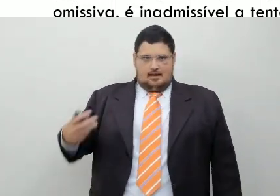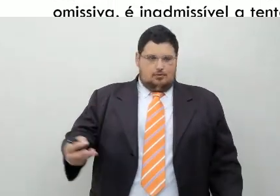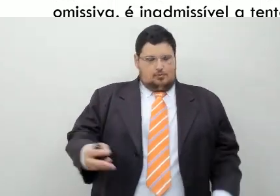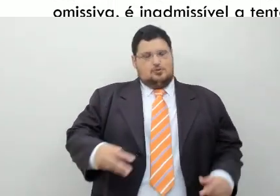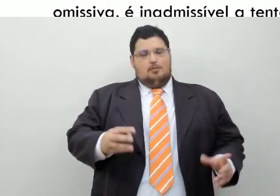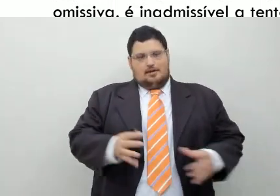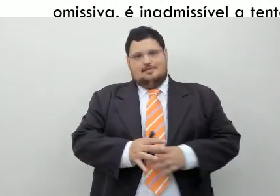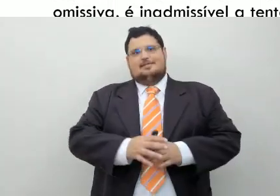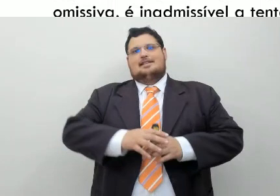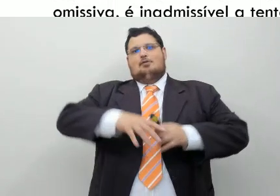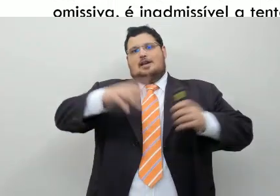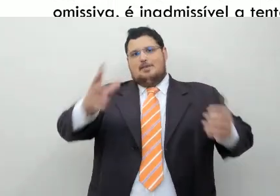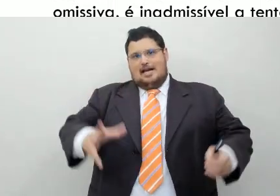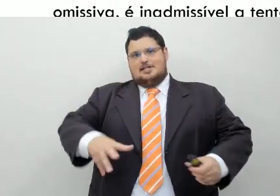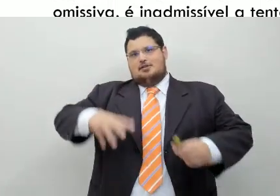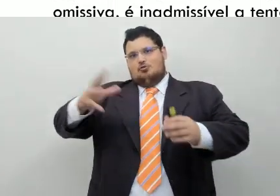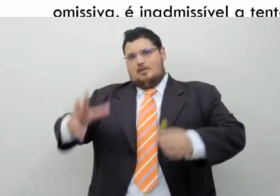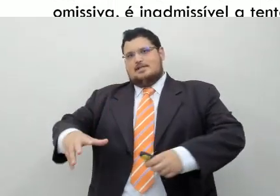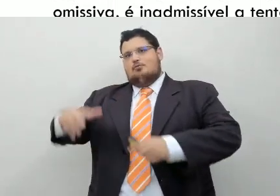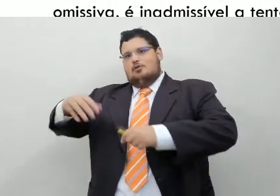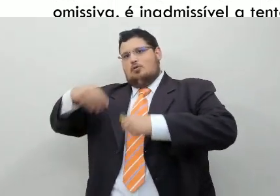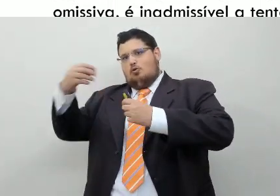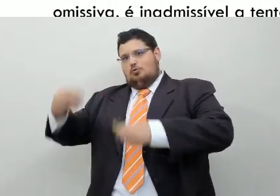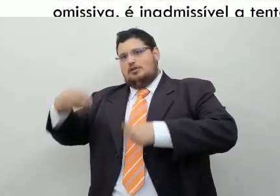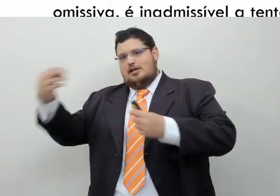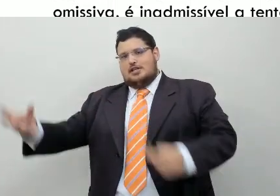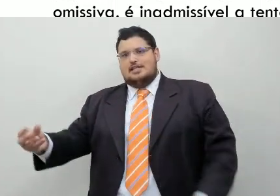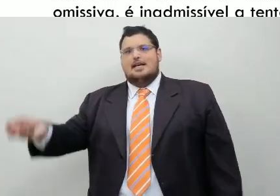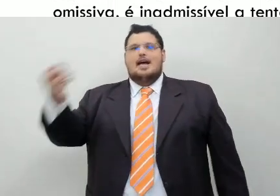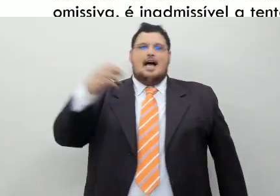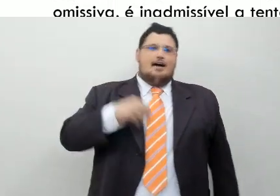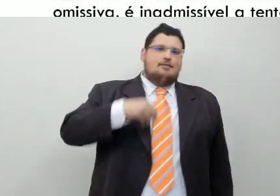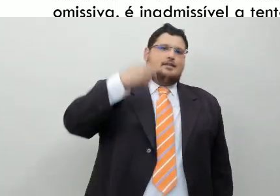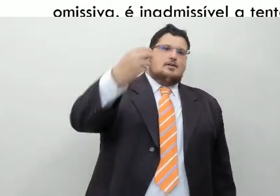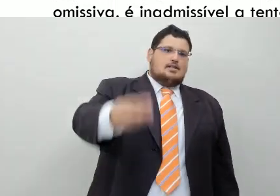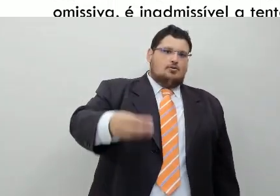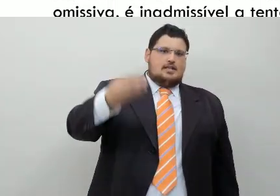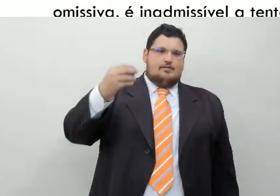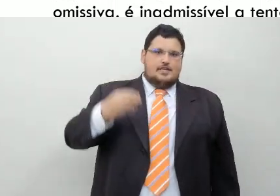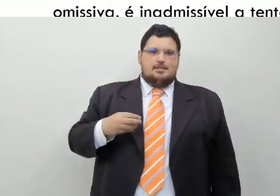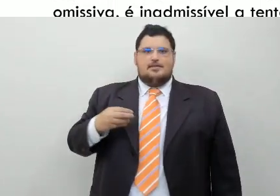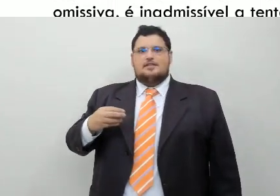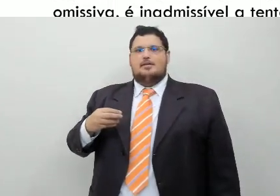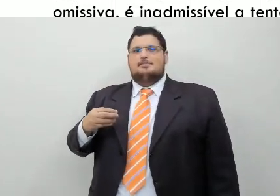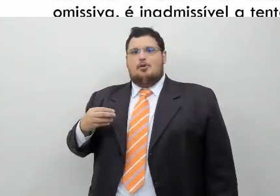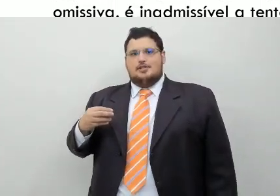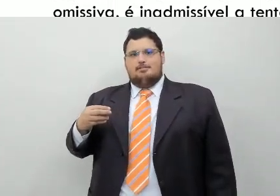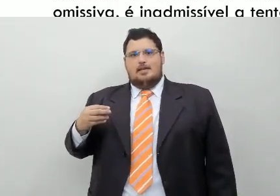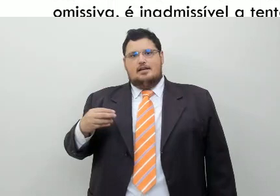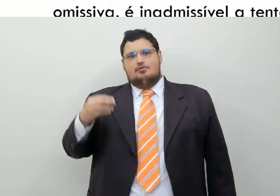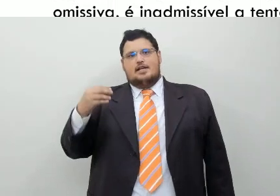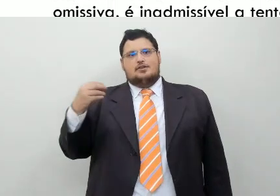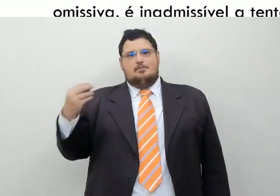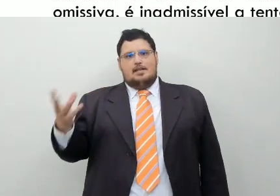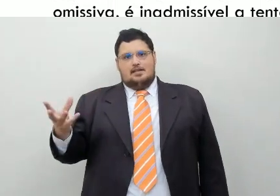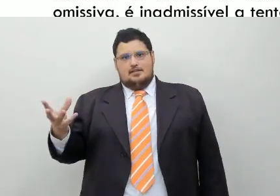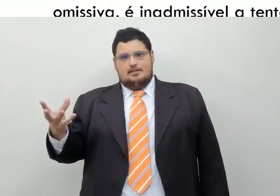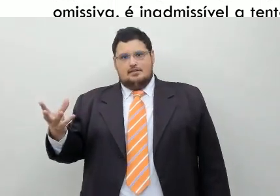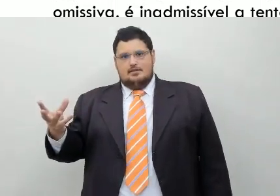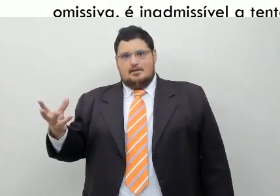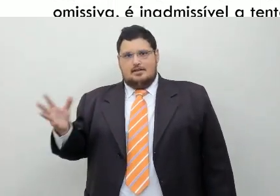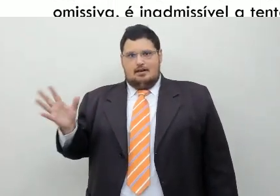Né? Desculpa. Né? O crime atinge a consumação quando, com a conduta do agente, a vida ou a saúde da vítima é efetivamente posta em perigo direto e